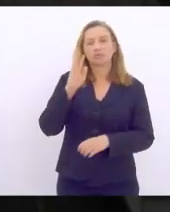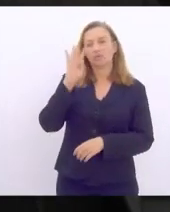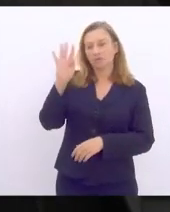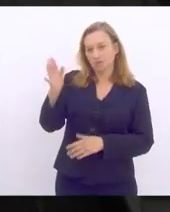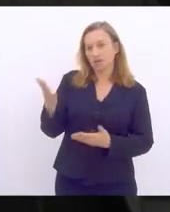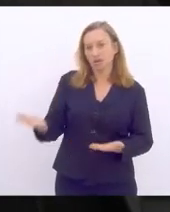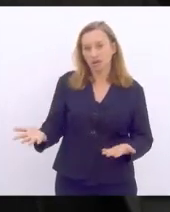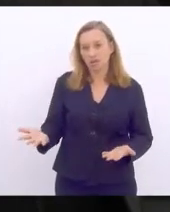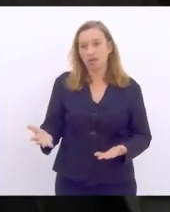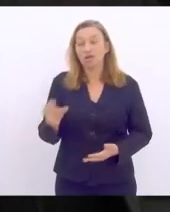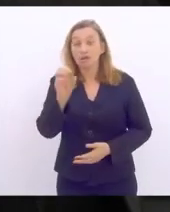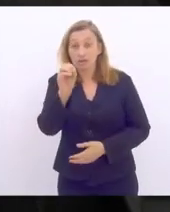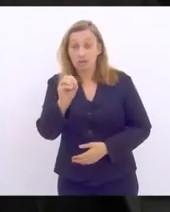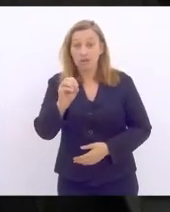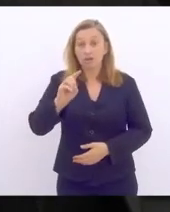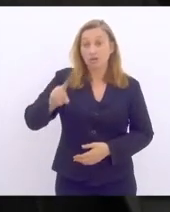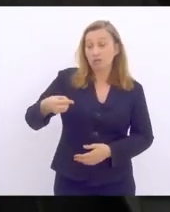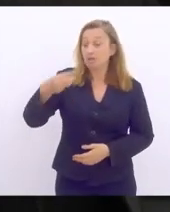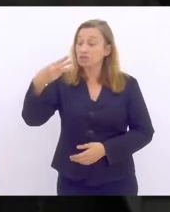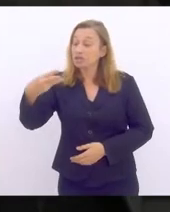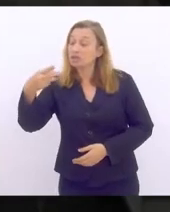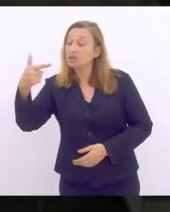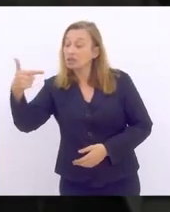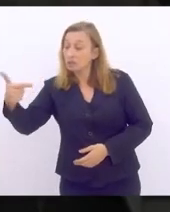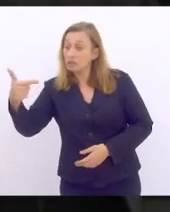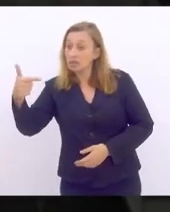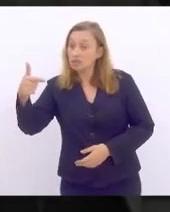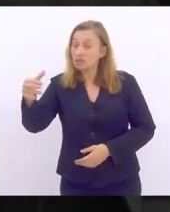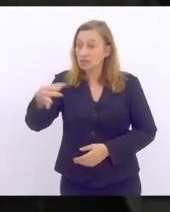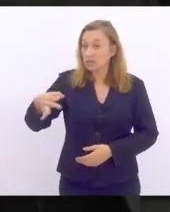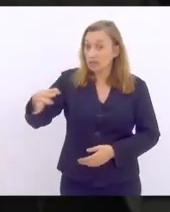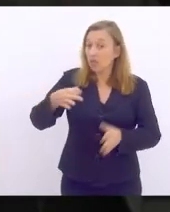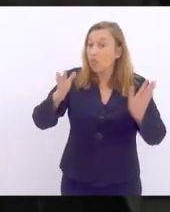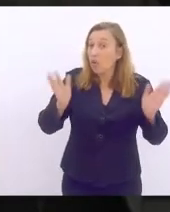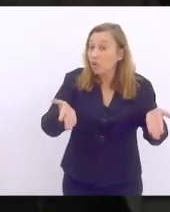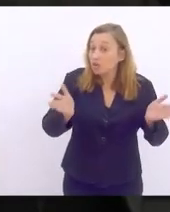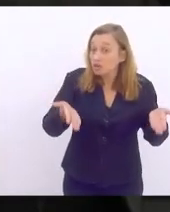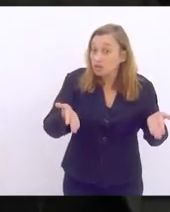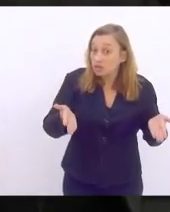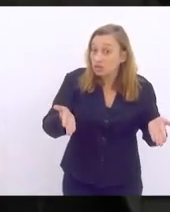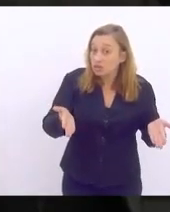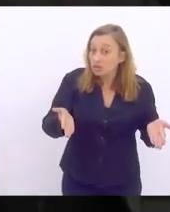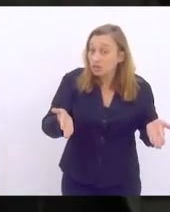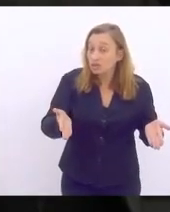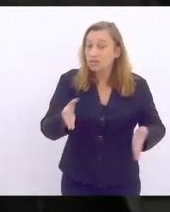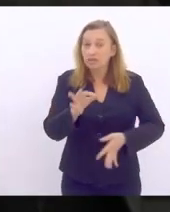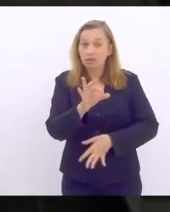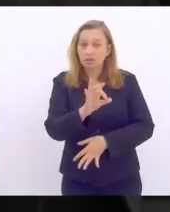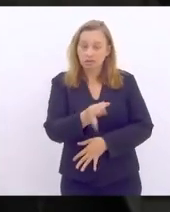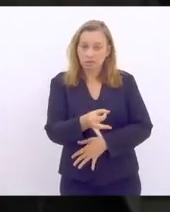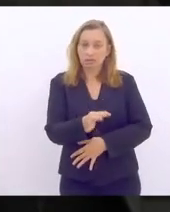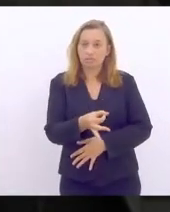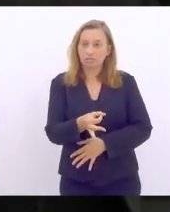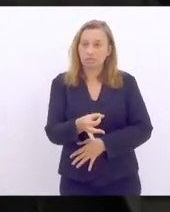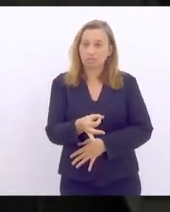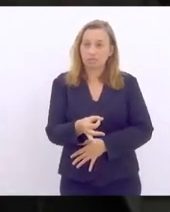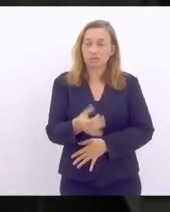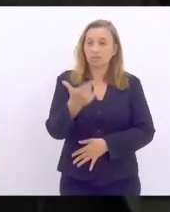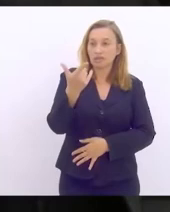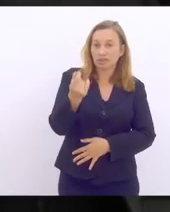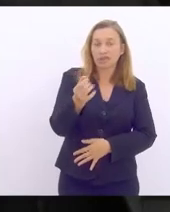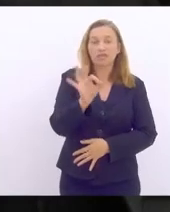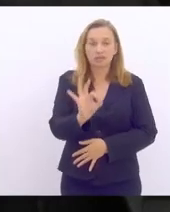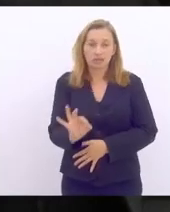que o 032 centavos hoje é praticamente 10